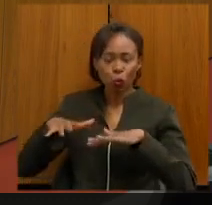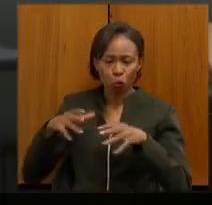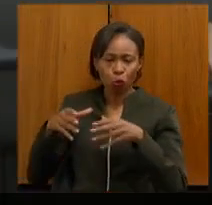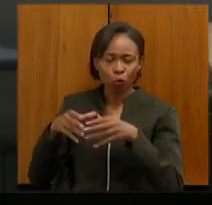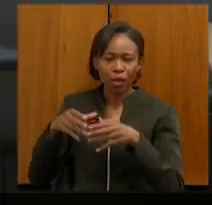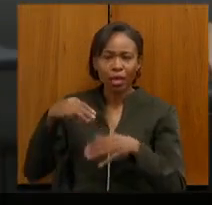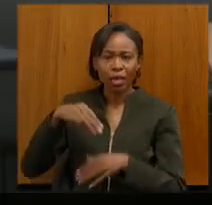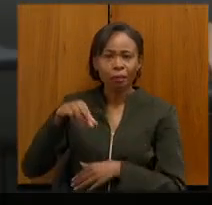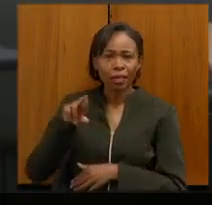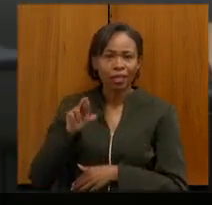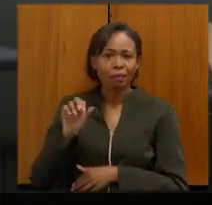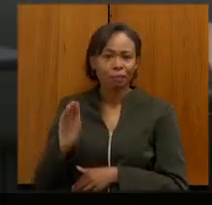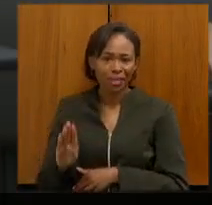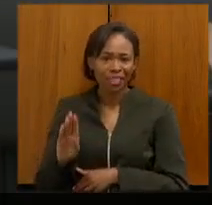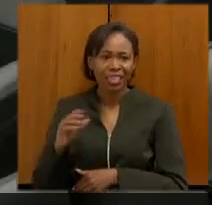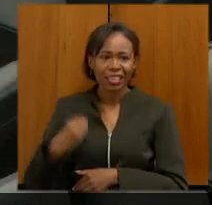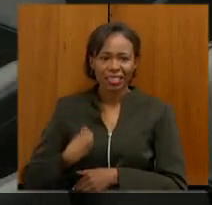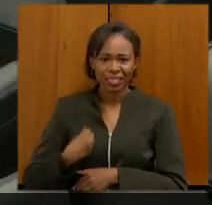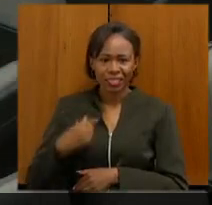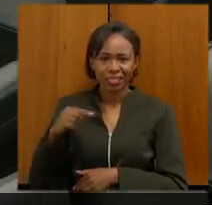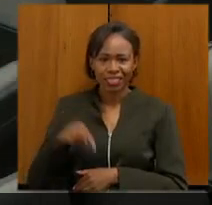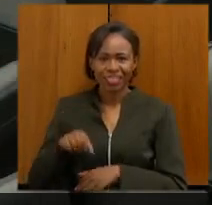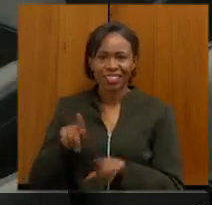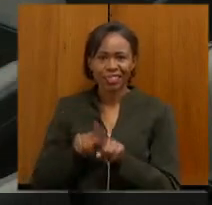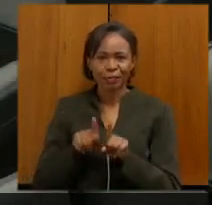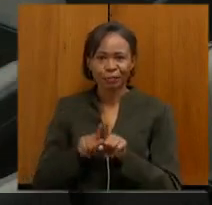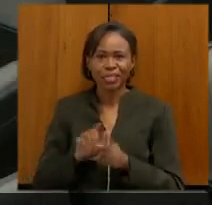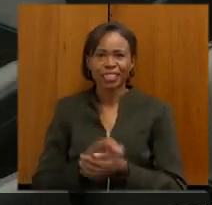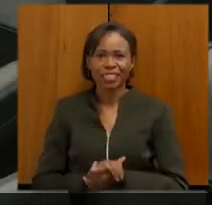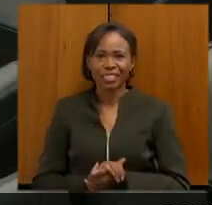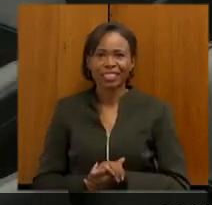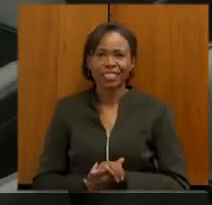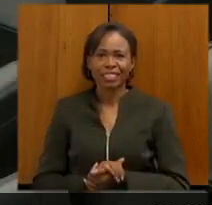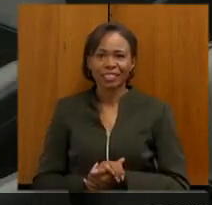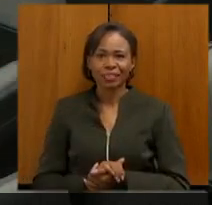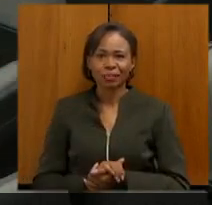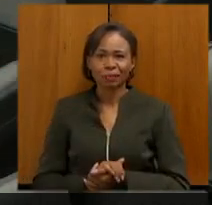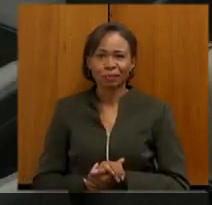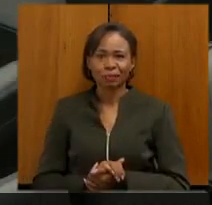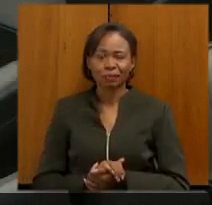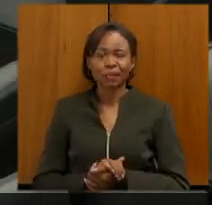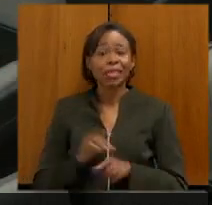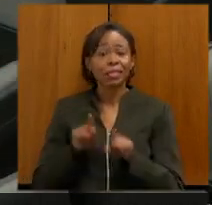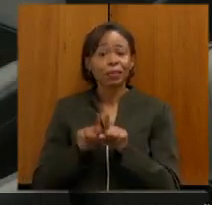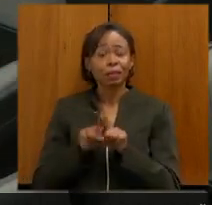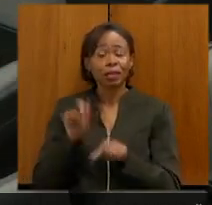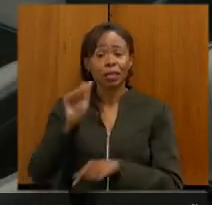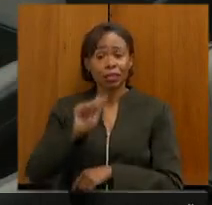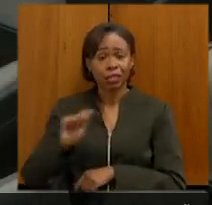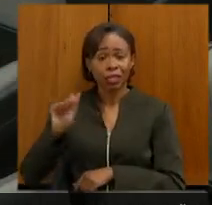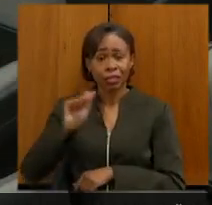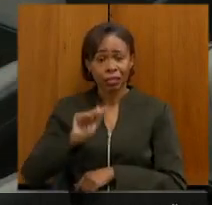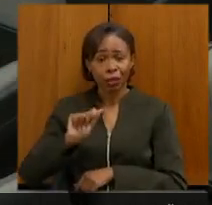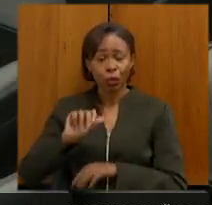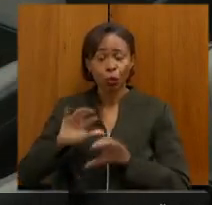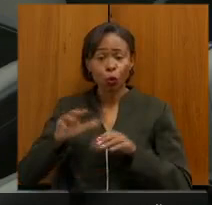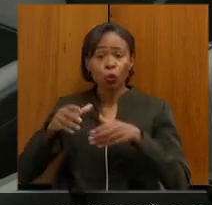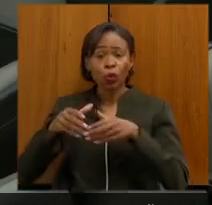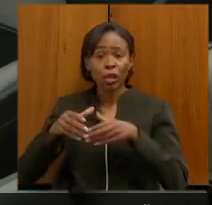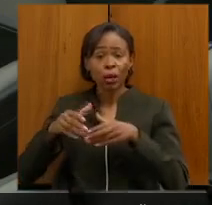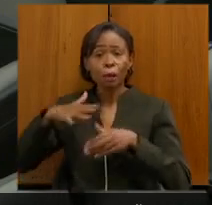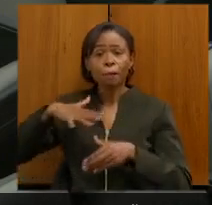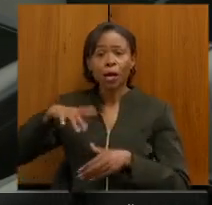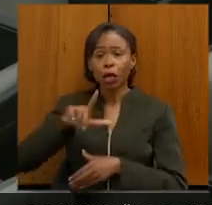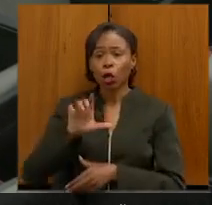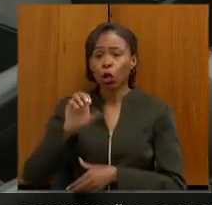o MLB que tá aqui com a gente também movimento de moradia e Associação Comunitária do